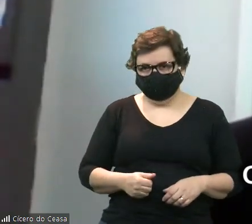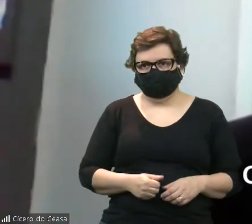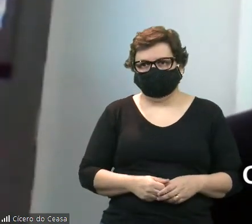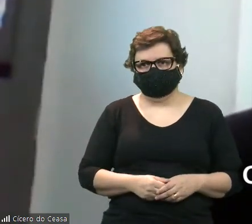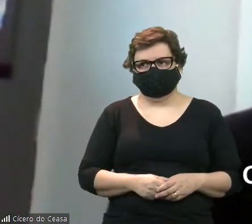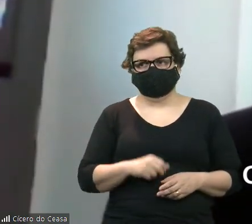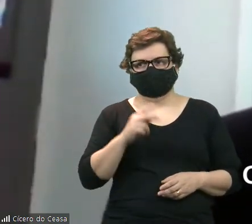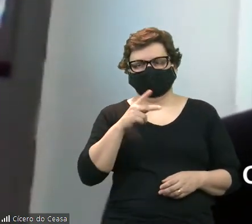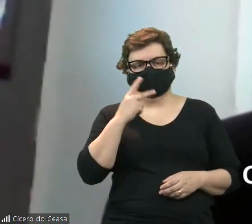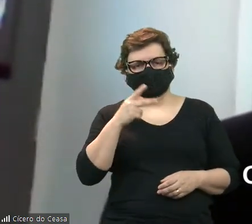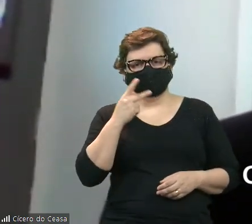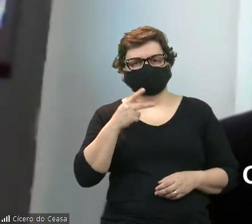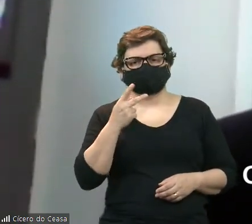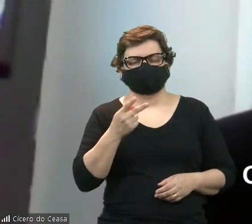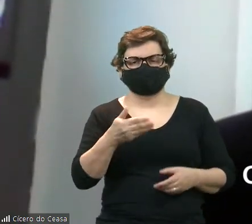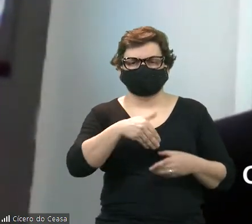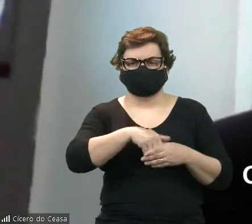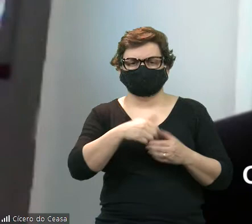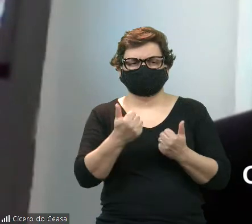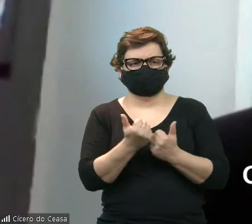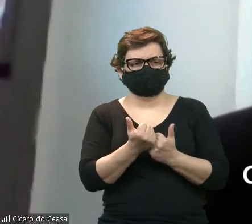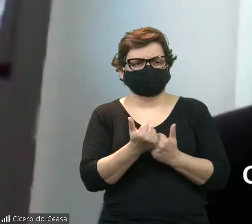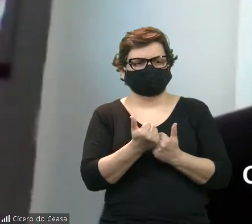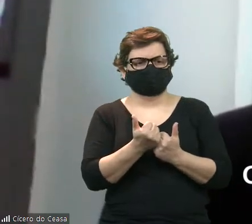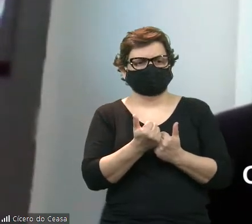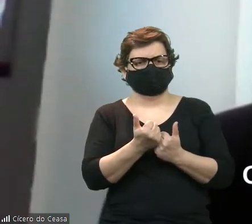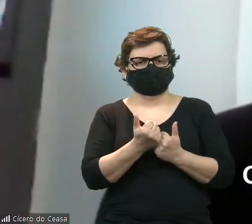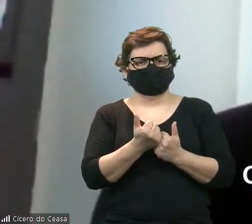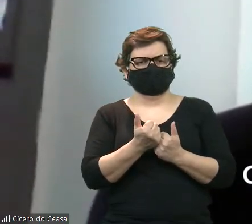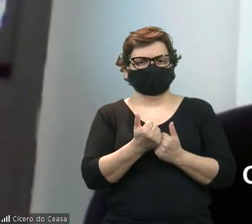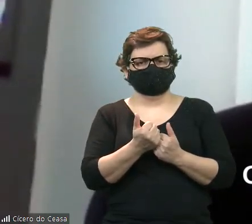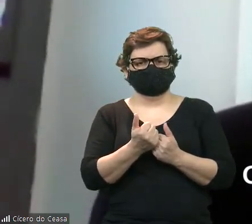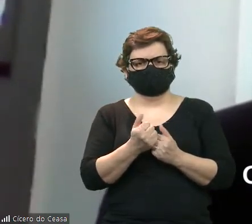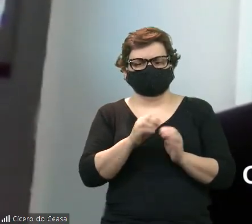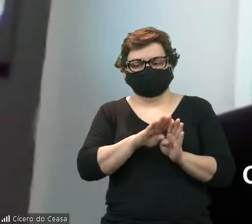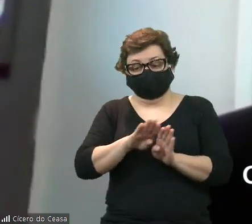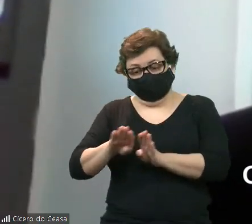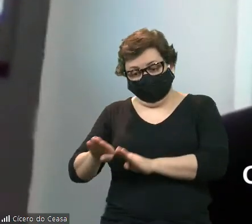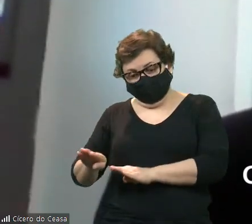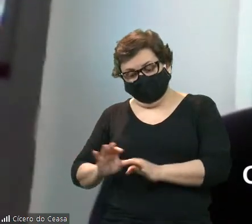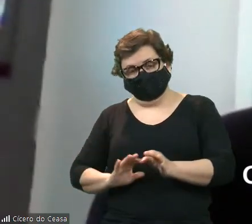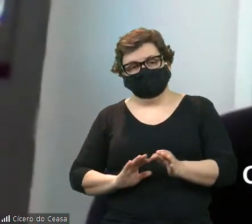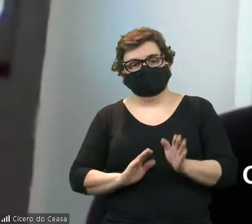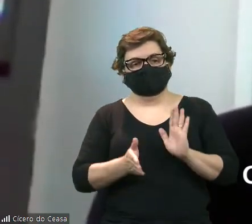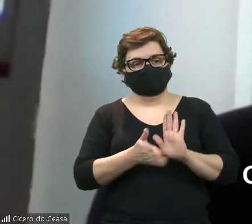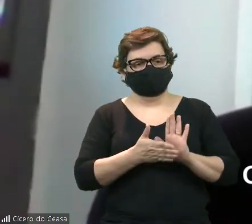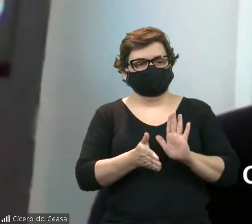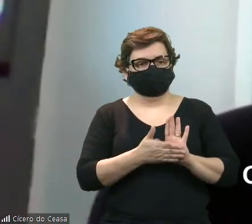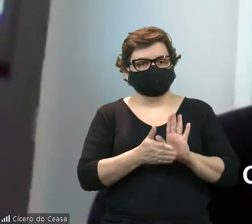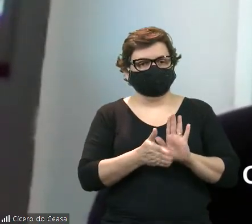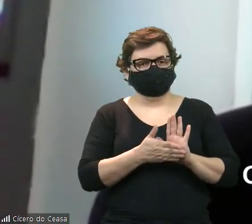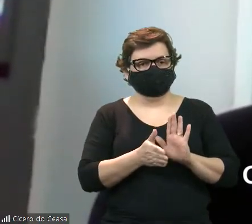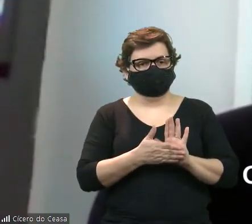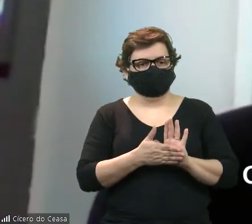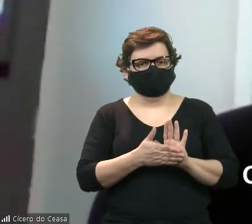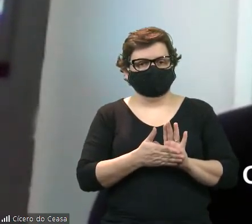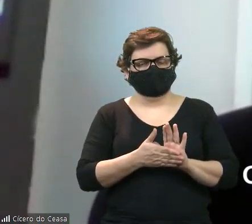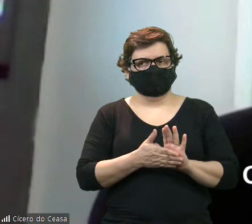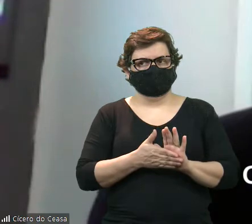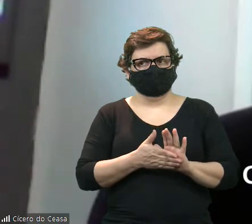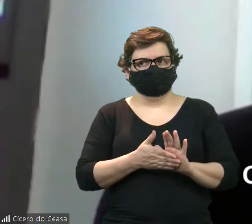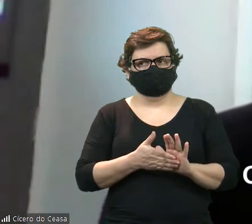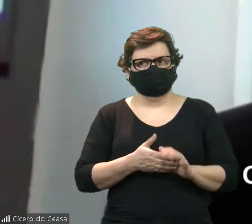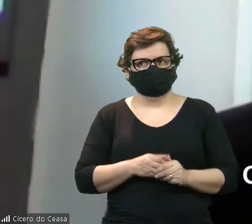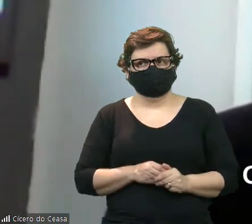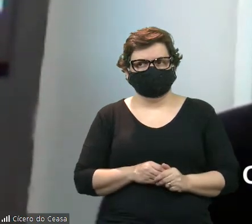diz assim: no substitutivo foi suprimida a proposta de alteração das atribuições dos cargos de